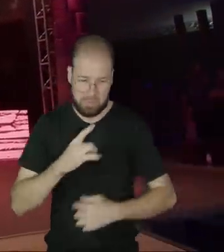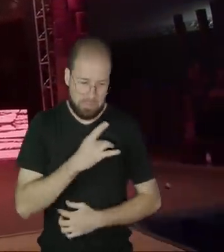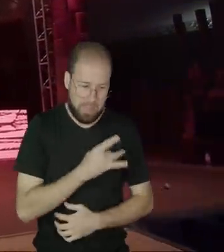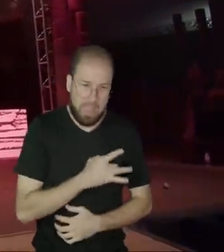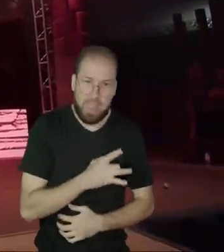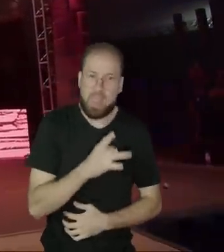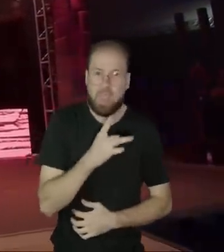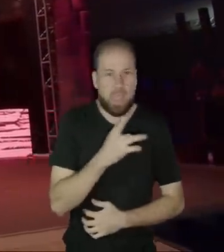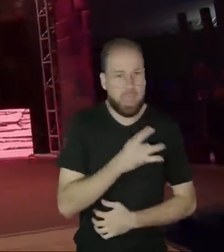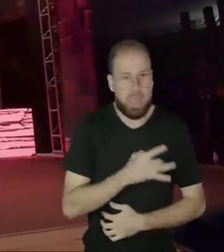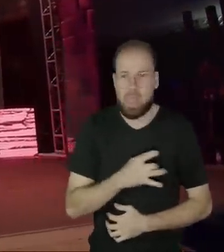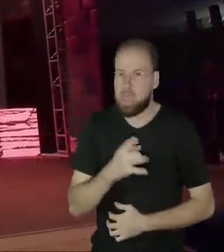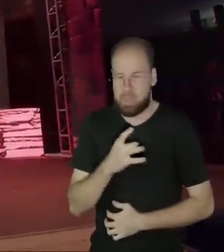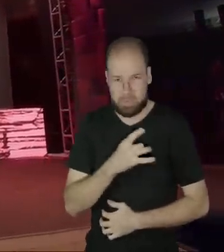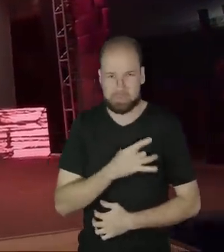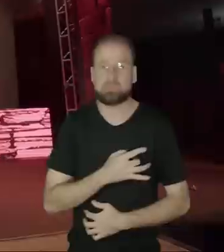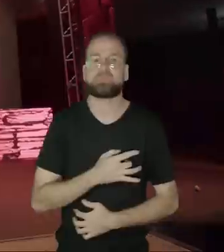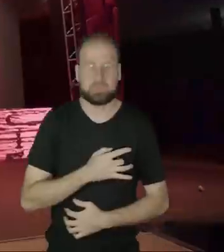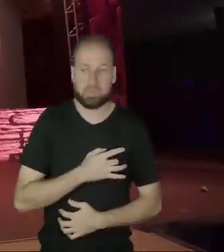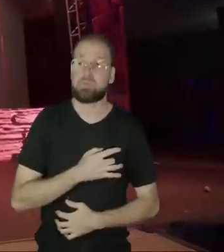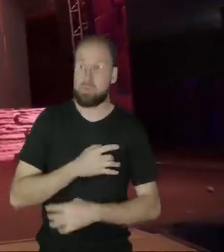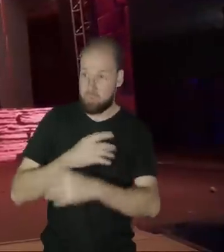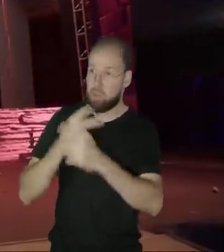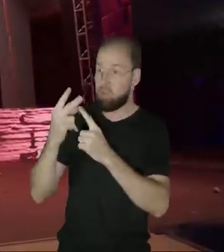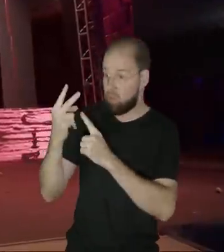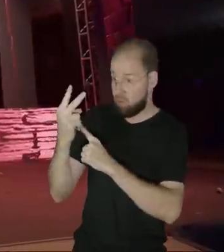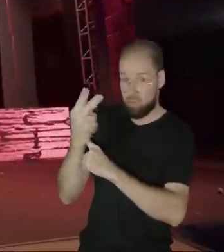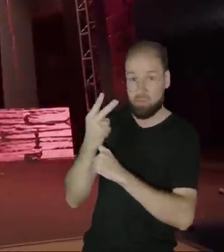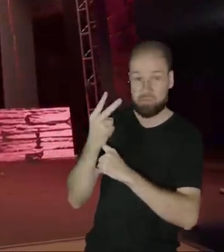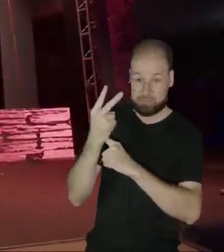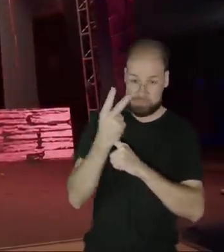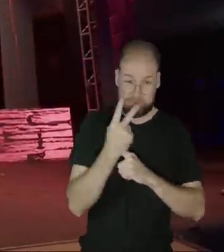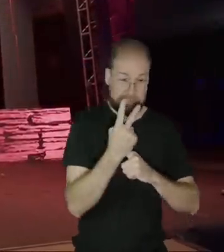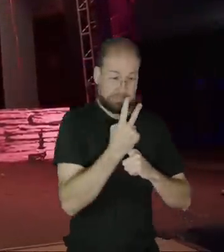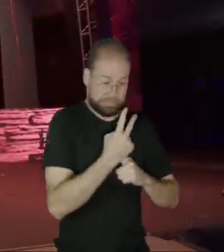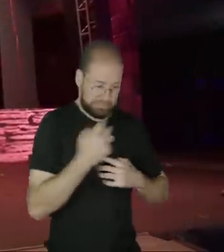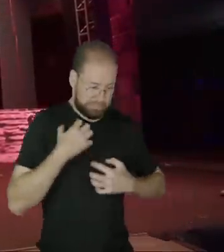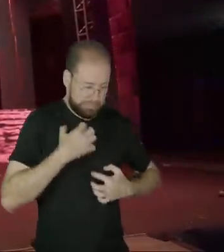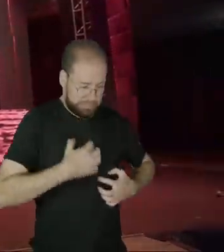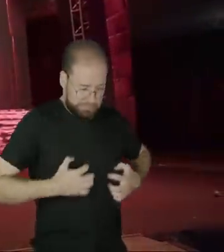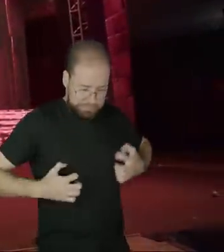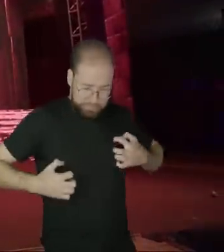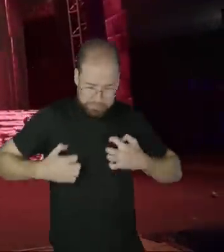medo fazem companhia pra